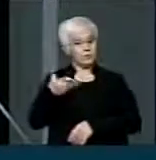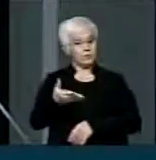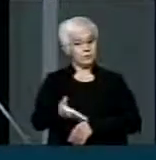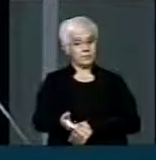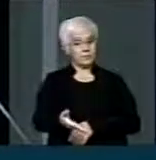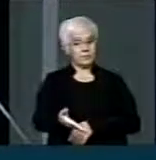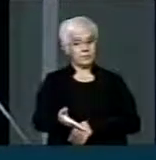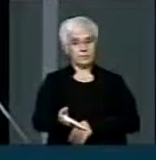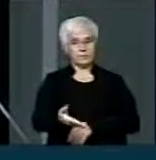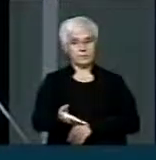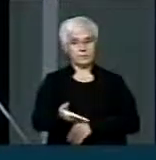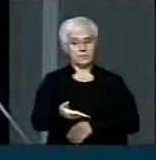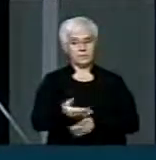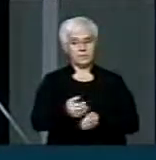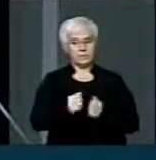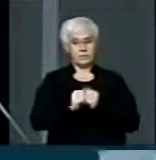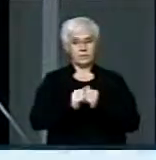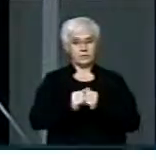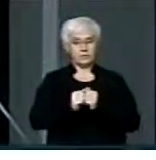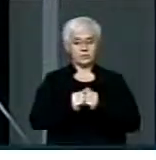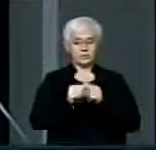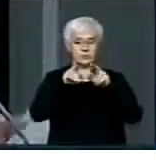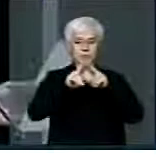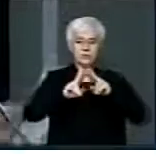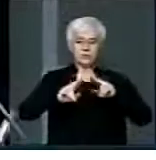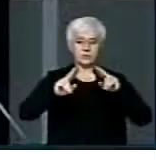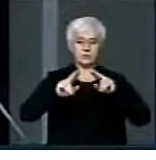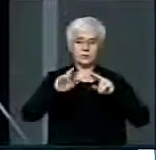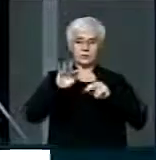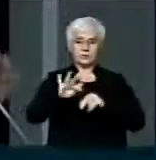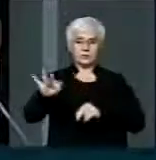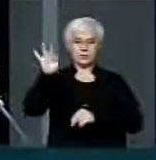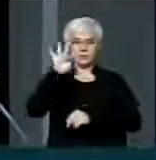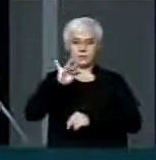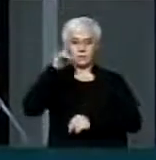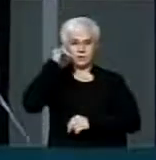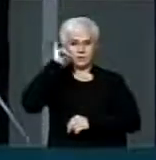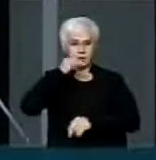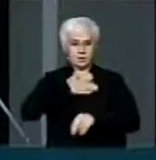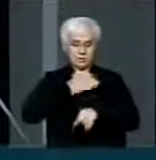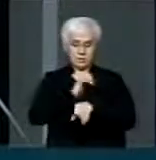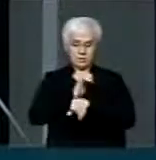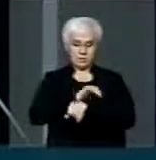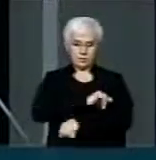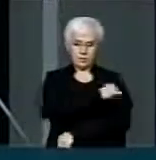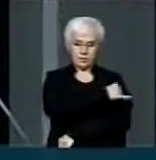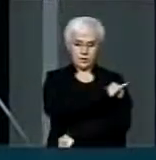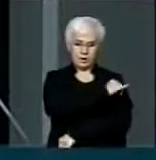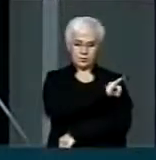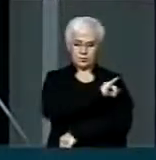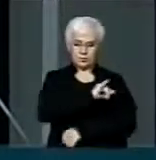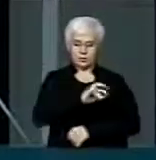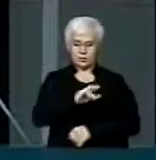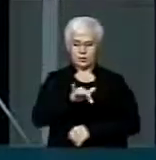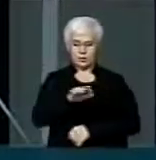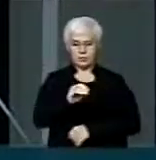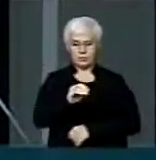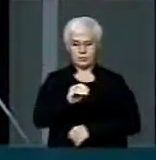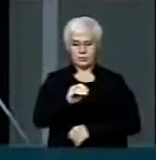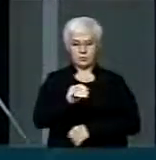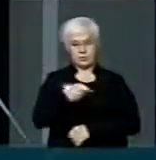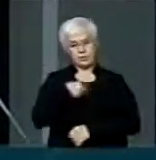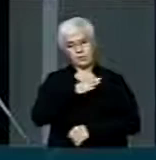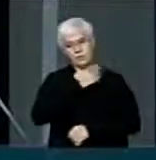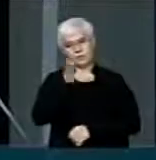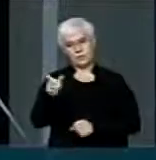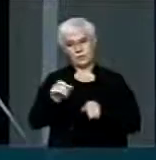estar junto à Universidade Federal Rural, no meu estado do Rio de Janeiro, fazendo